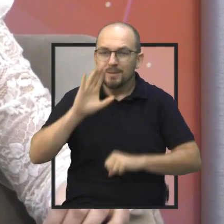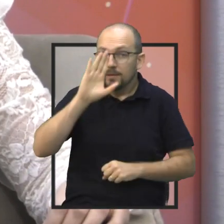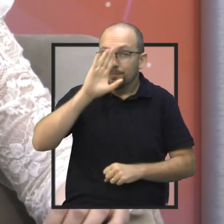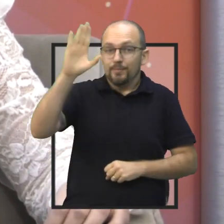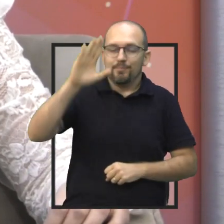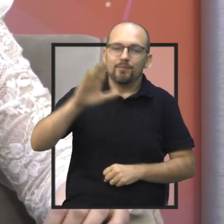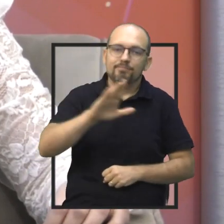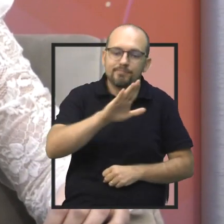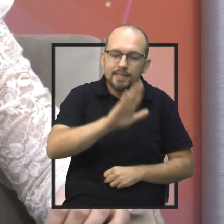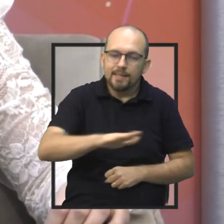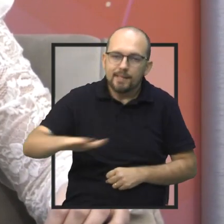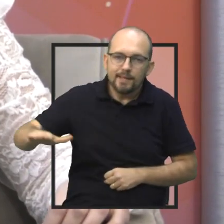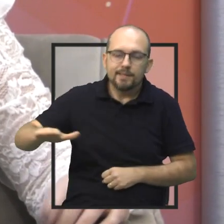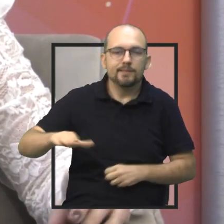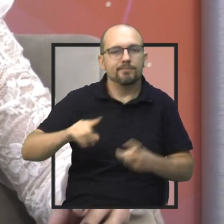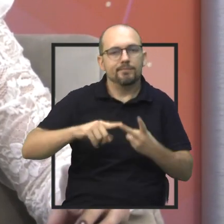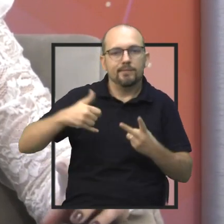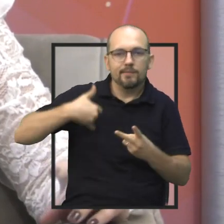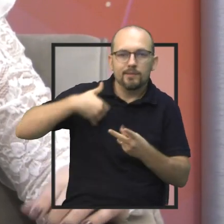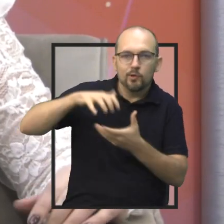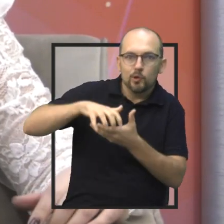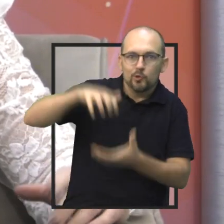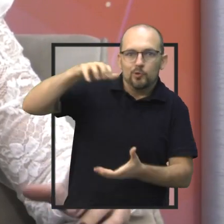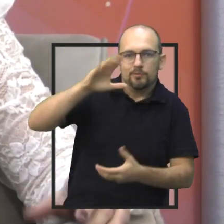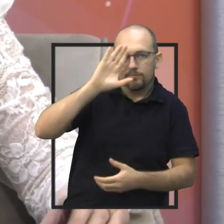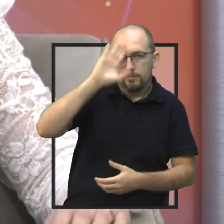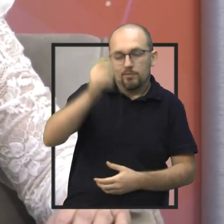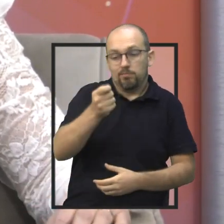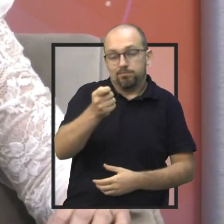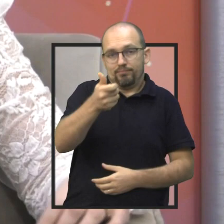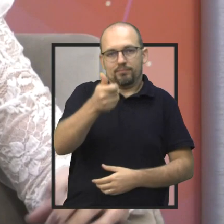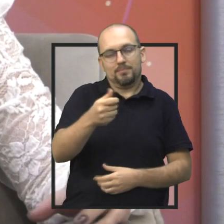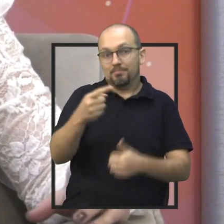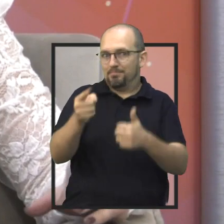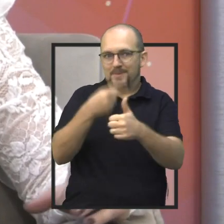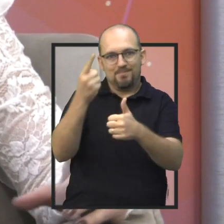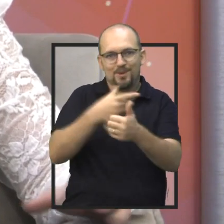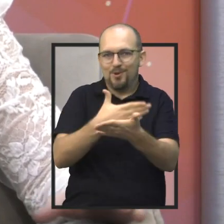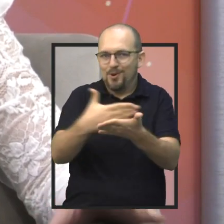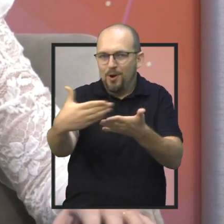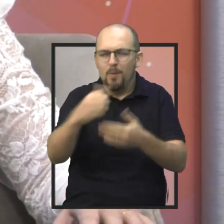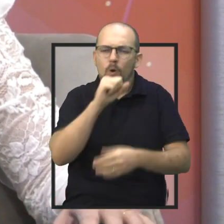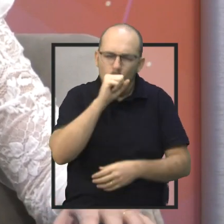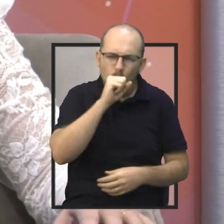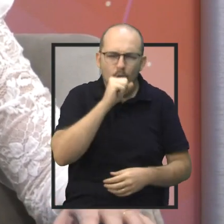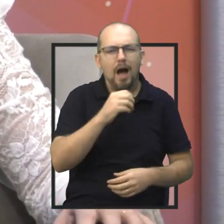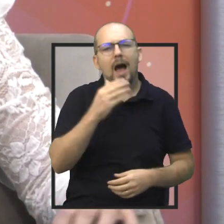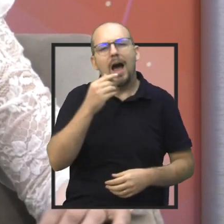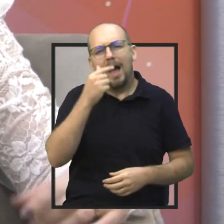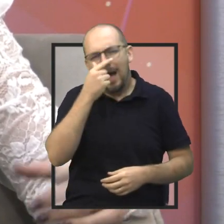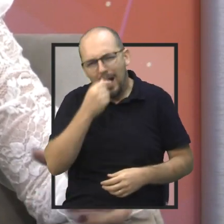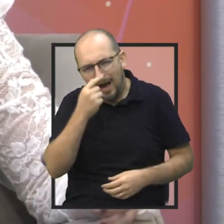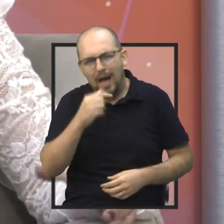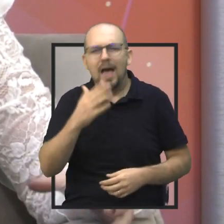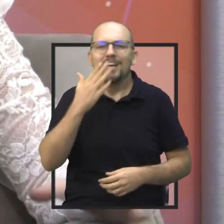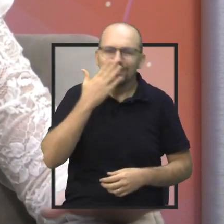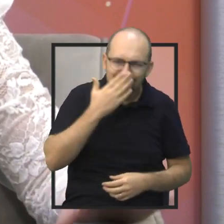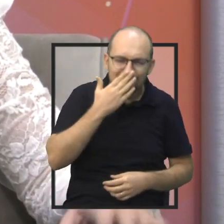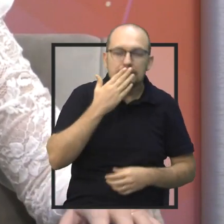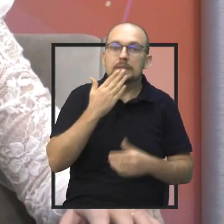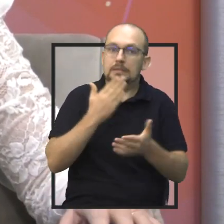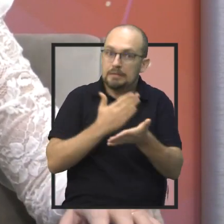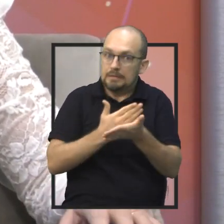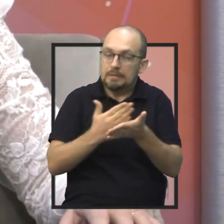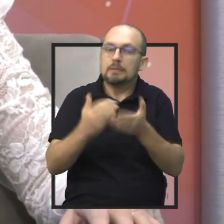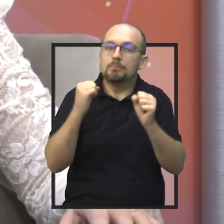mais suscetíveis. Então, por isso eles são os primeiros, né, os mais comumente atingidos e com quadros às vezes